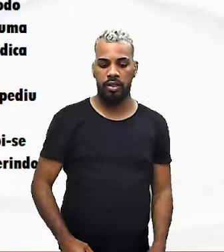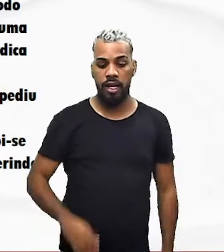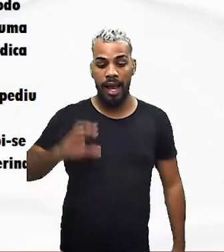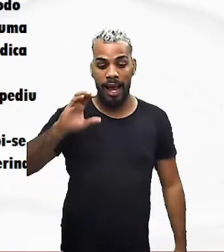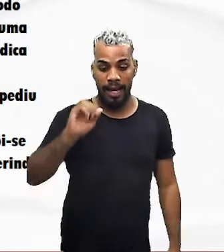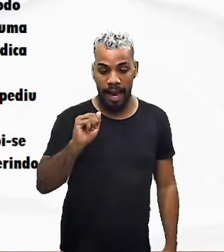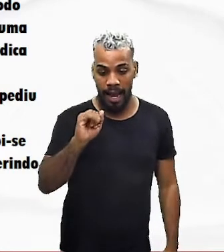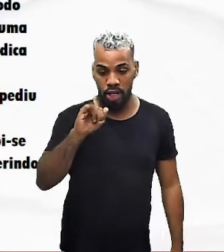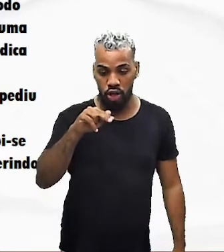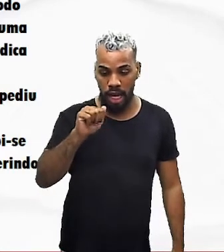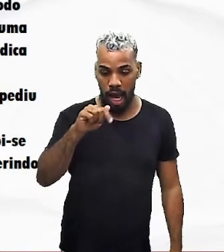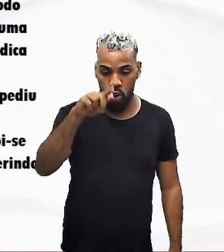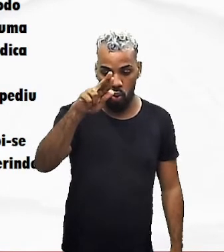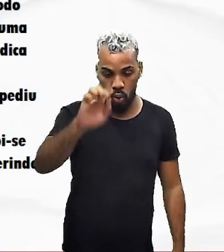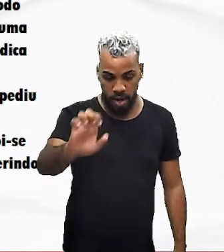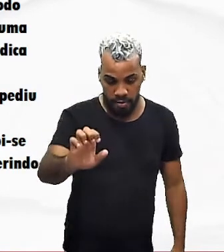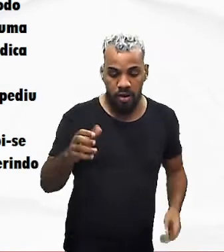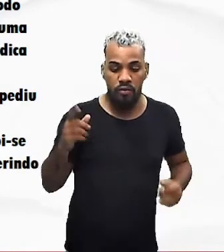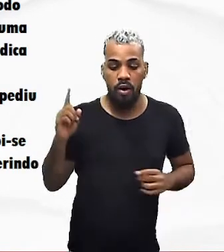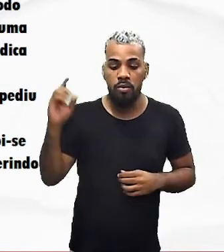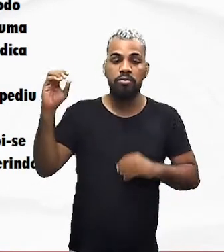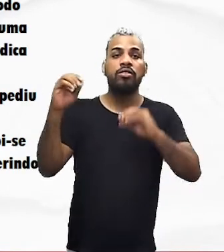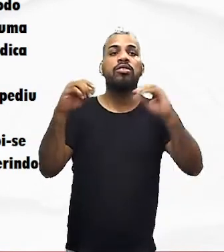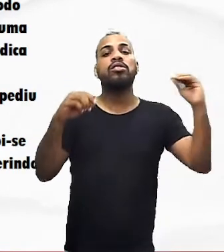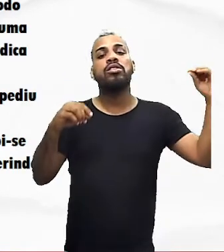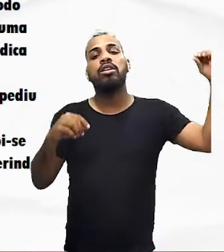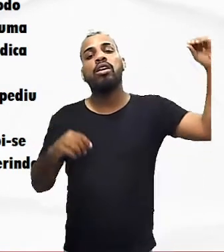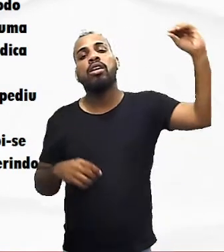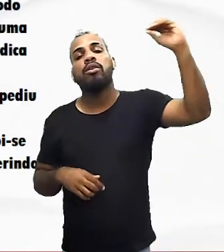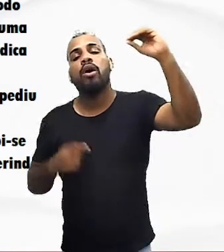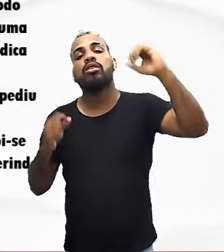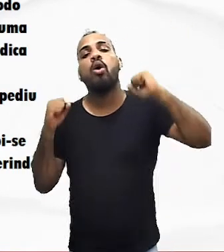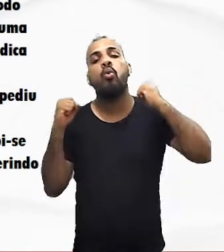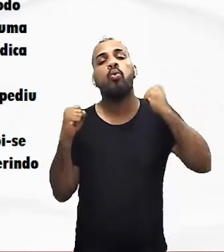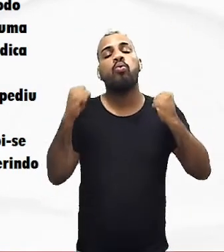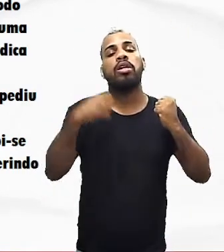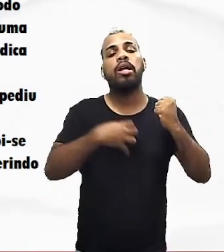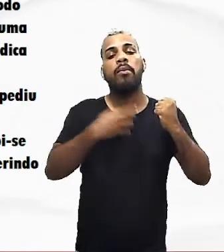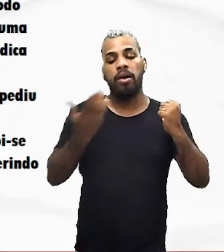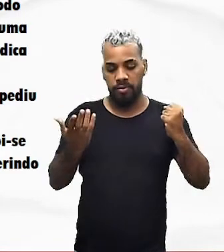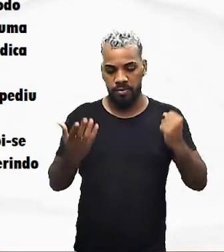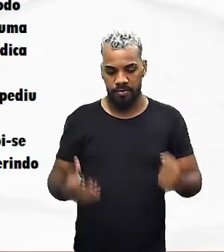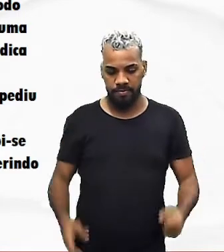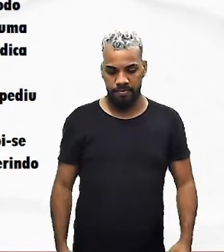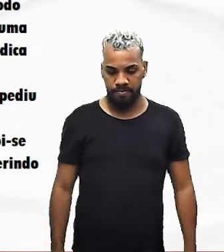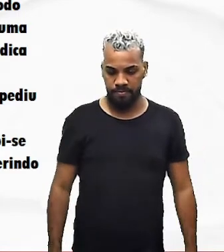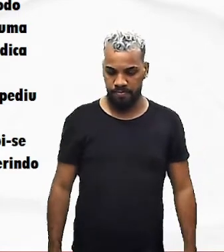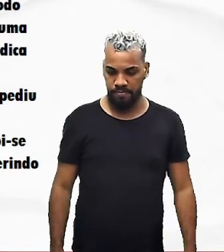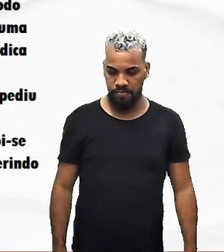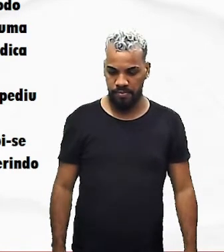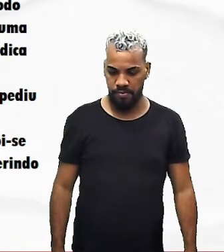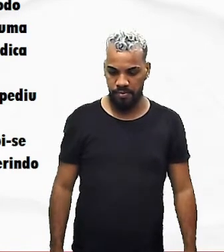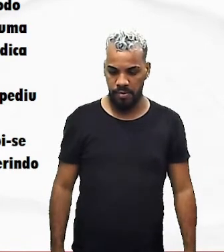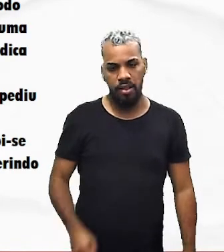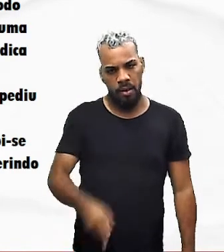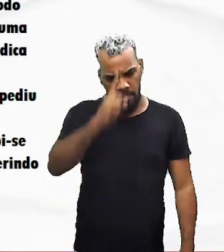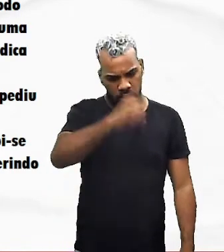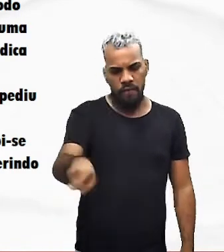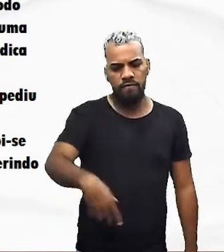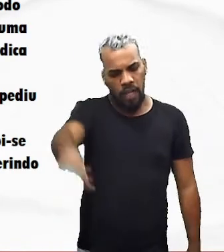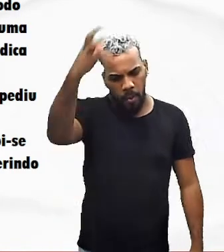Caiuanogue foi se chegando, porém, o herói fedia muito. Vai tomar banho? Ela fez. E foi-se